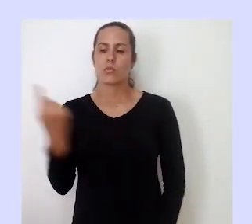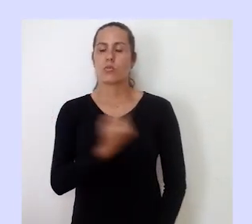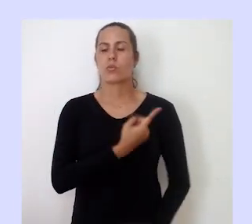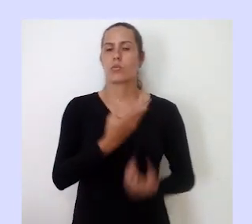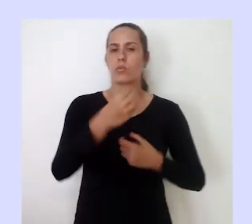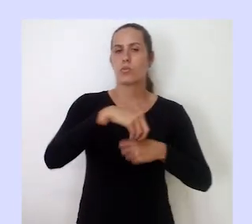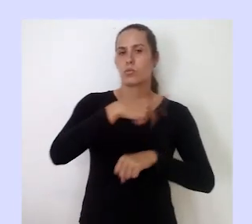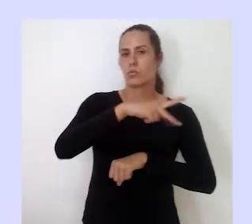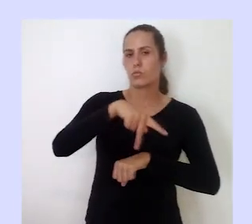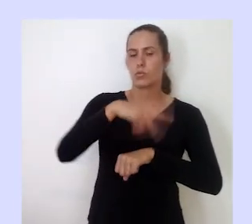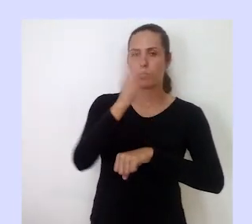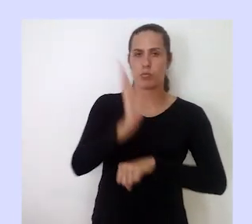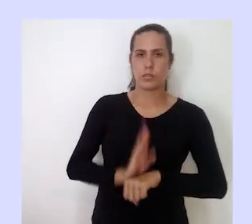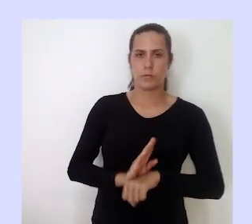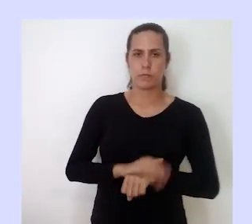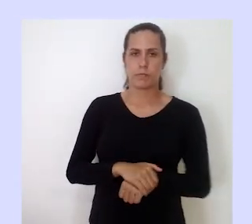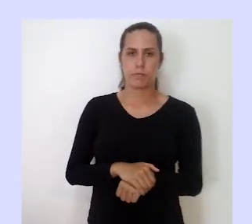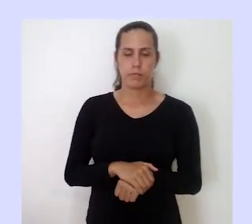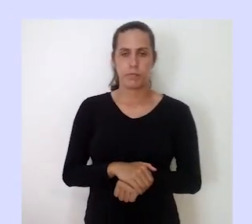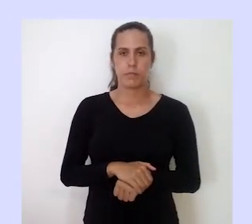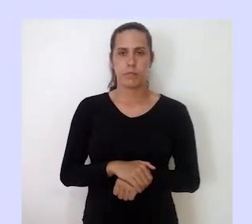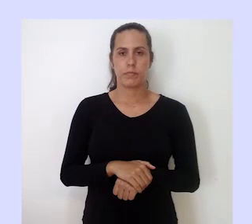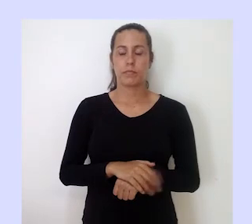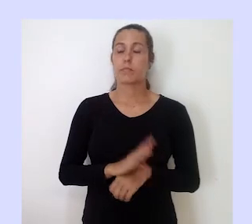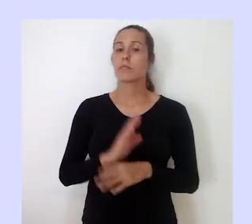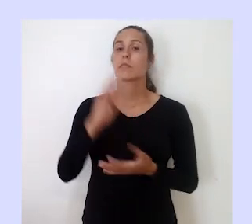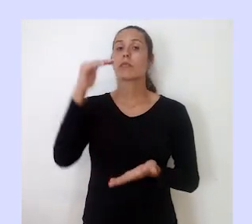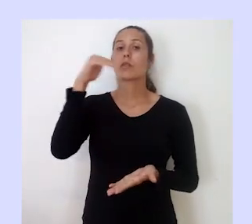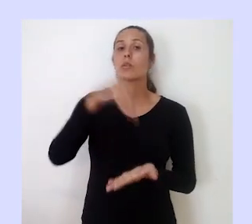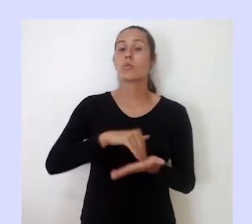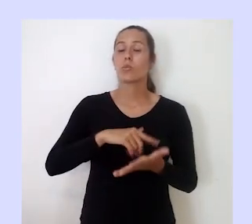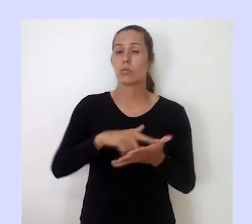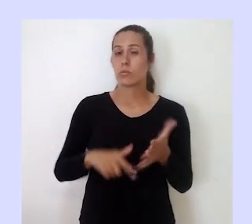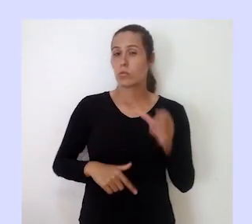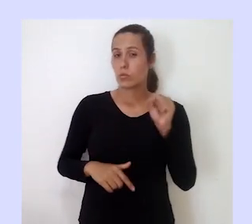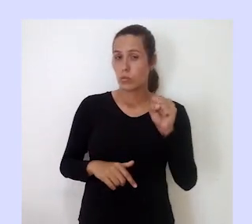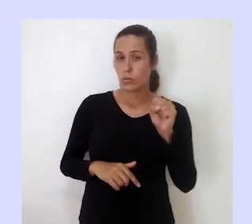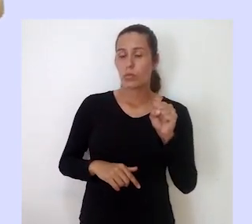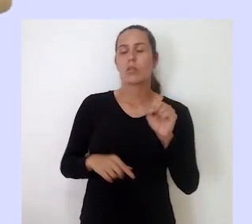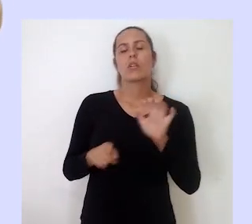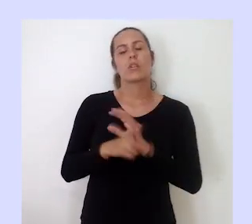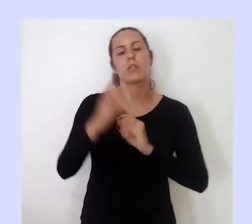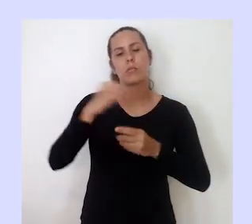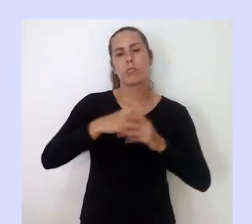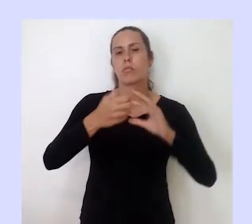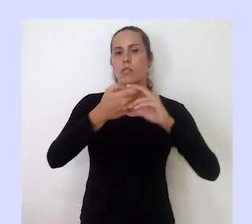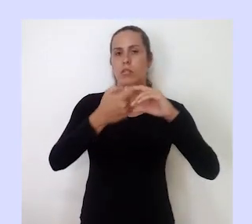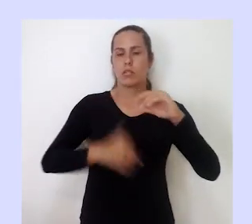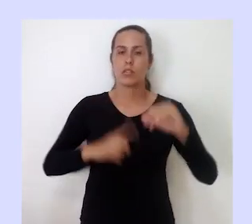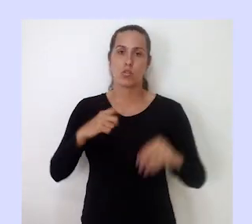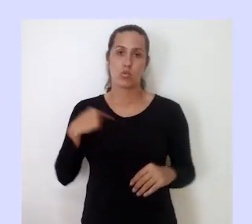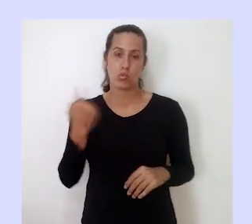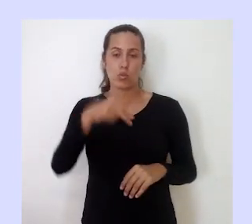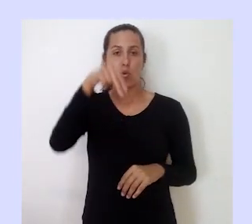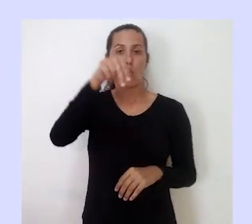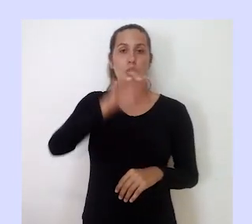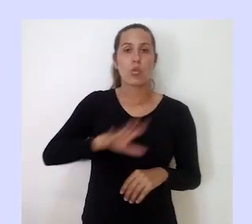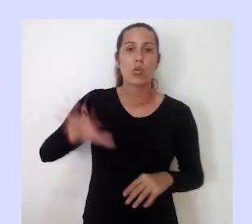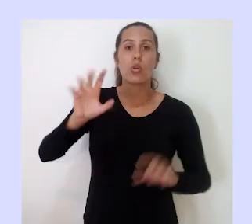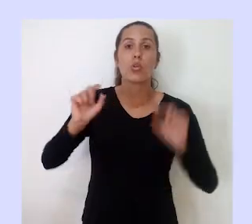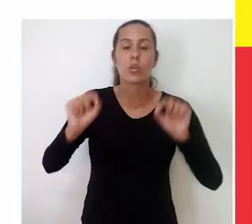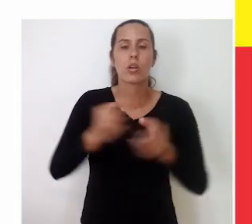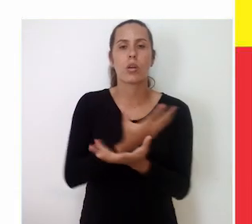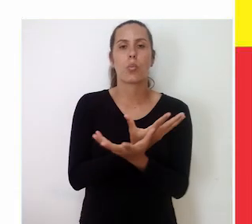E por último, o fenômeno natural bem característico do Brasil, do nosso Nordeste, a